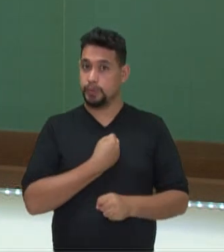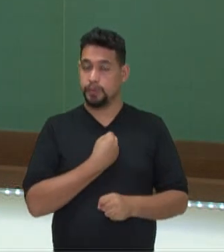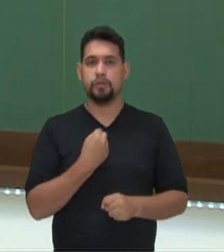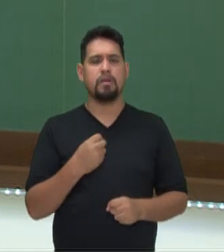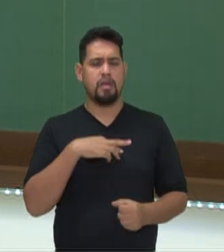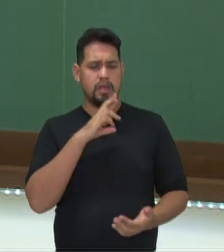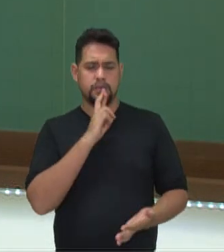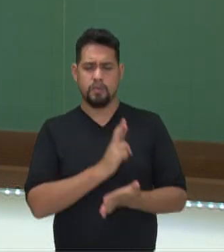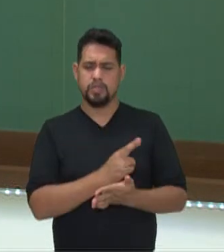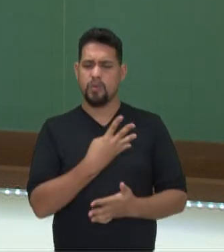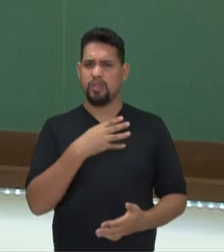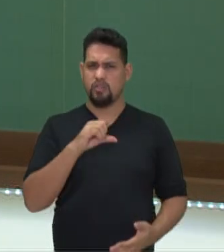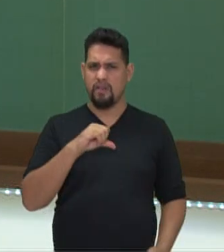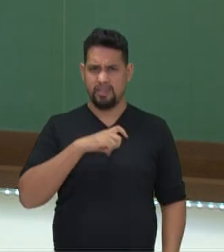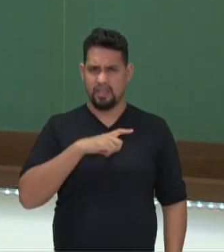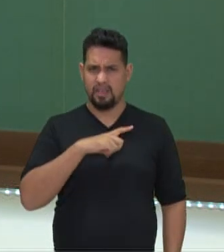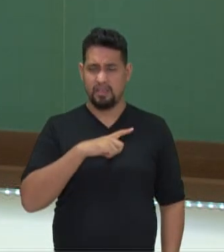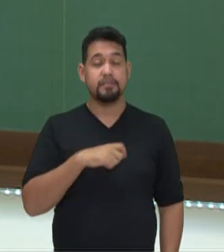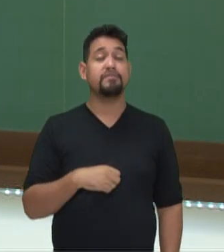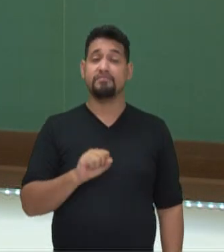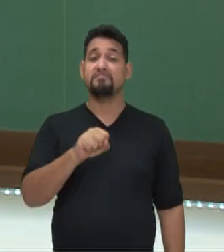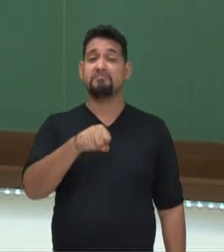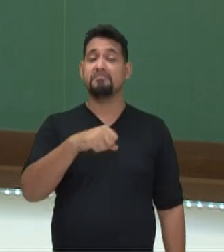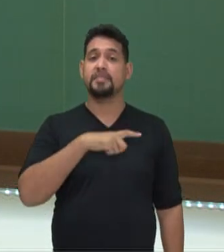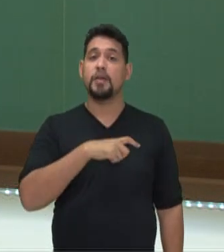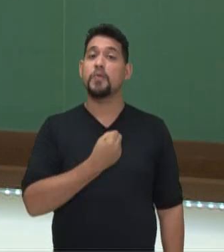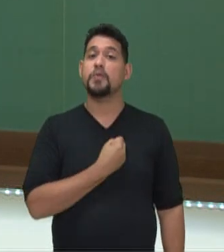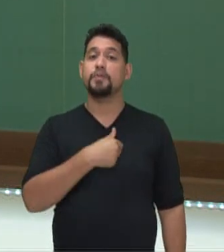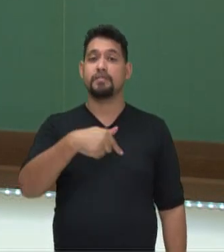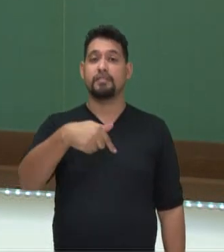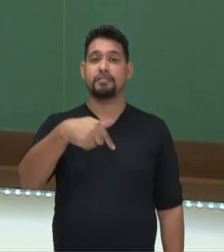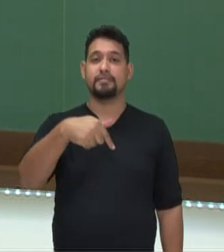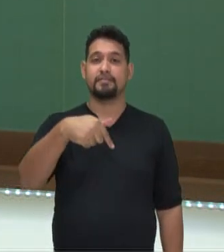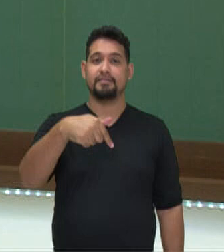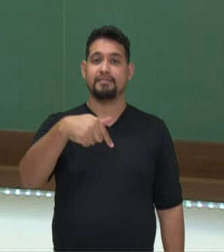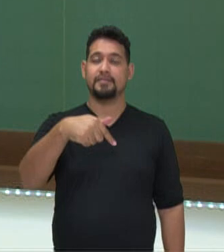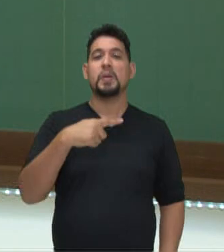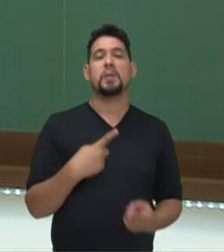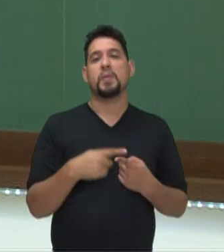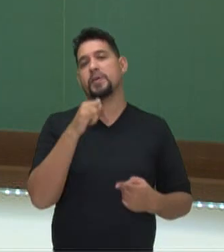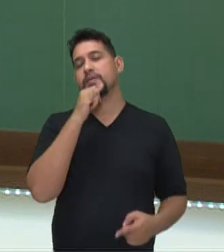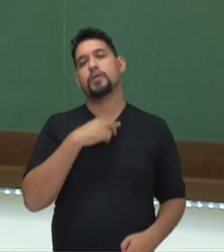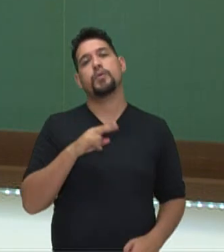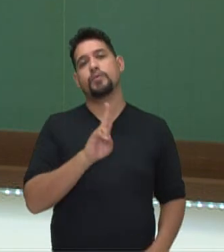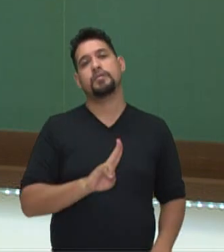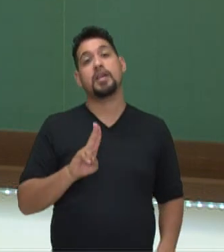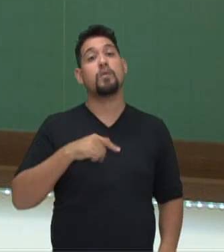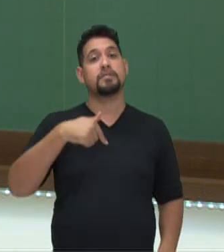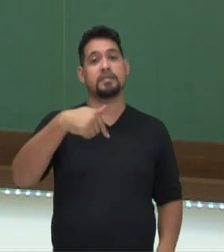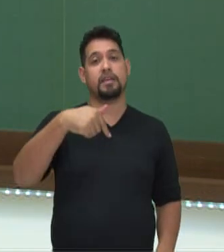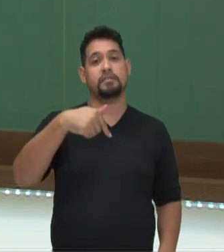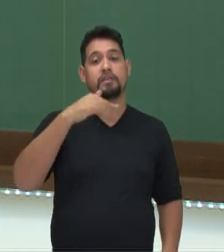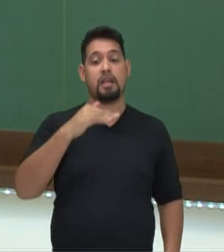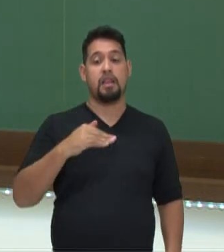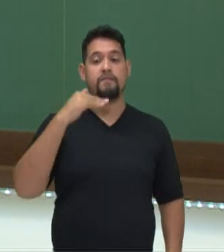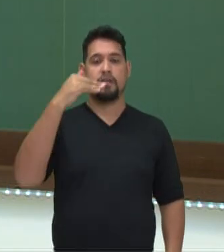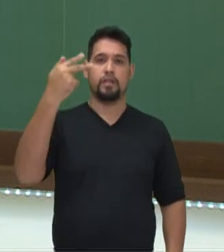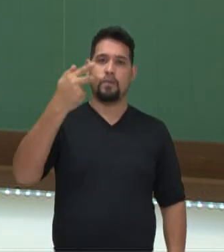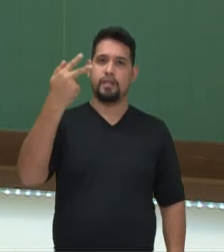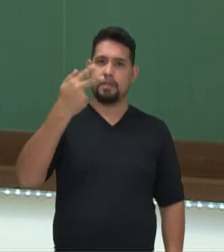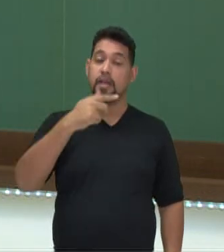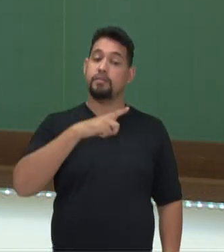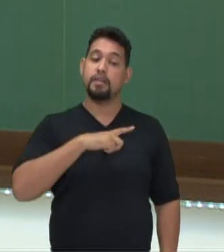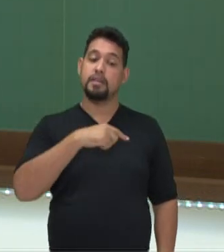nos dá 49? Sim, esse número é o 7. Porque se eu pegar o 7, elevar ao quadrado, eu